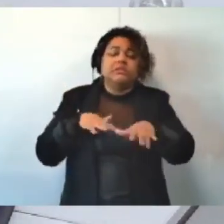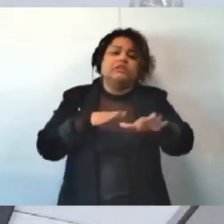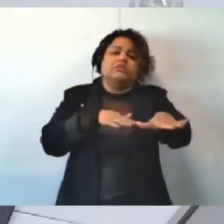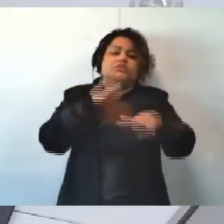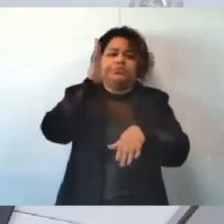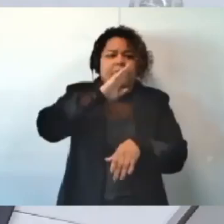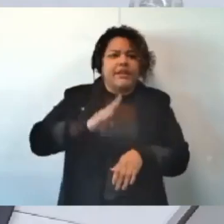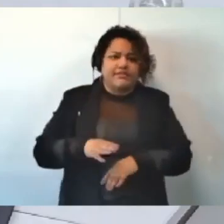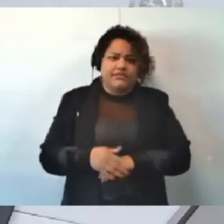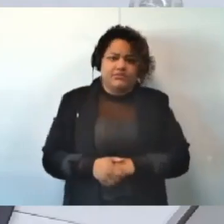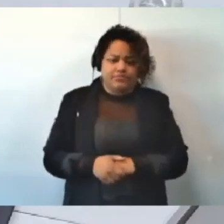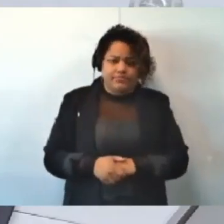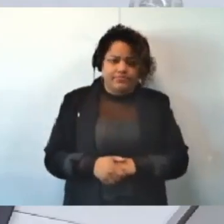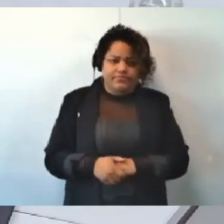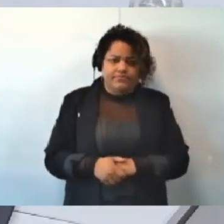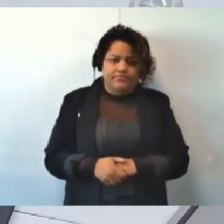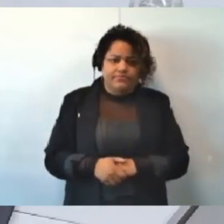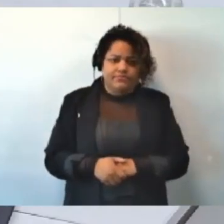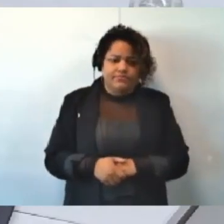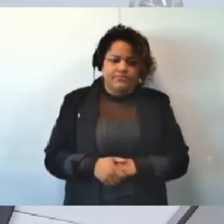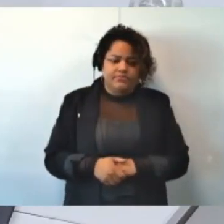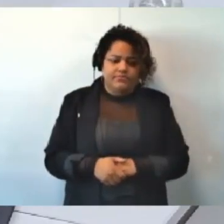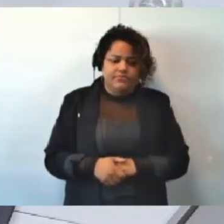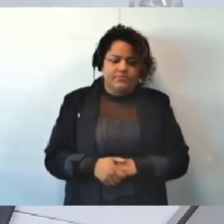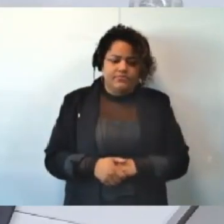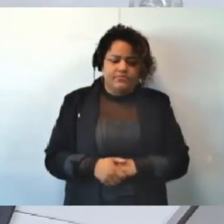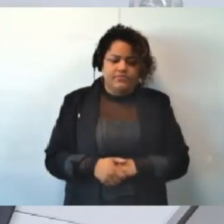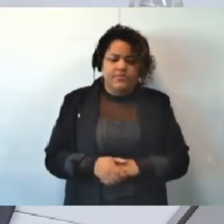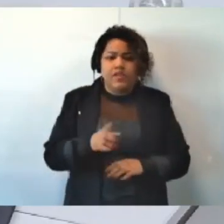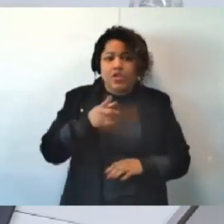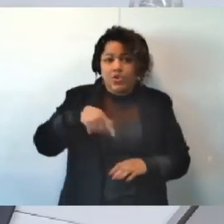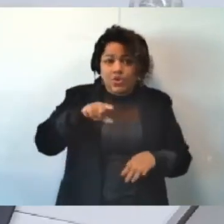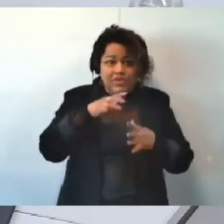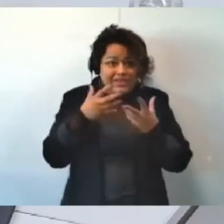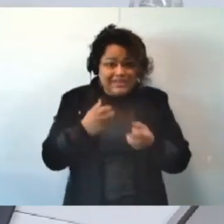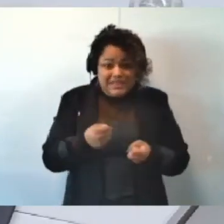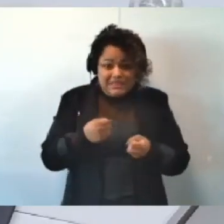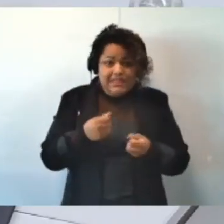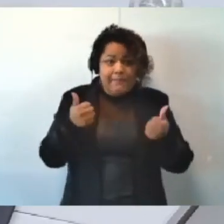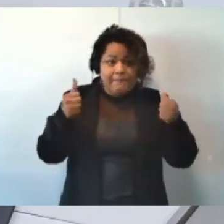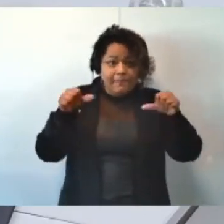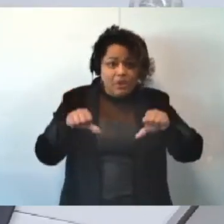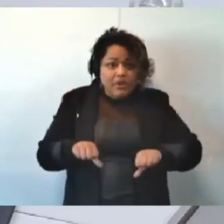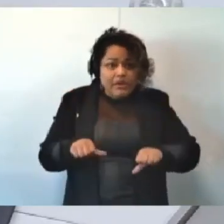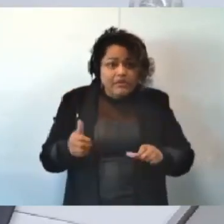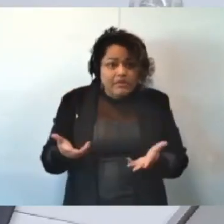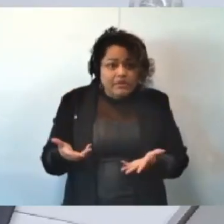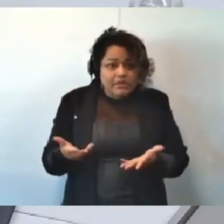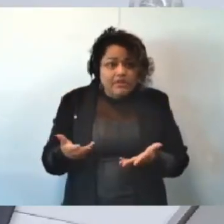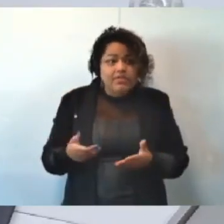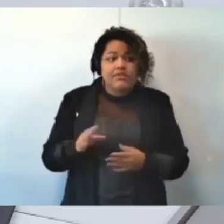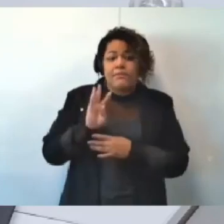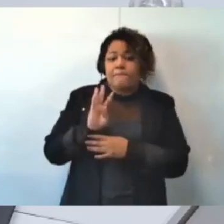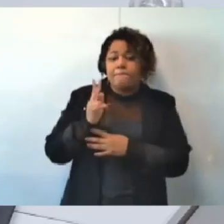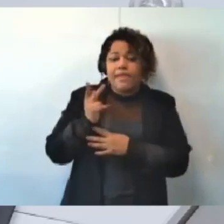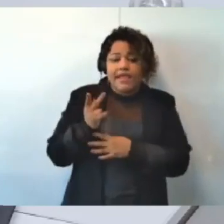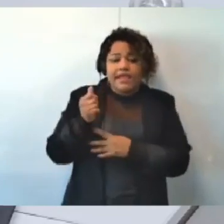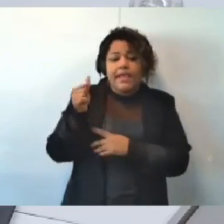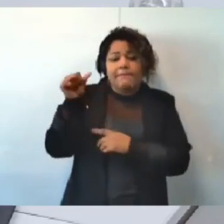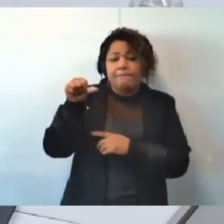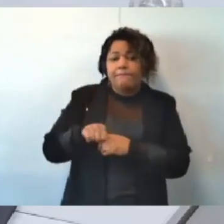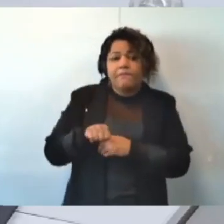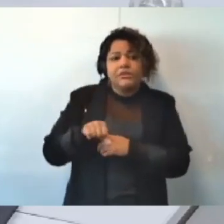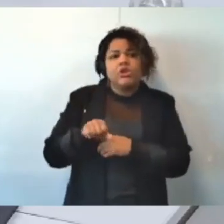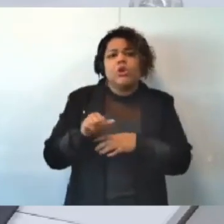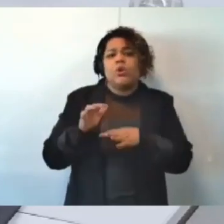Brasil. Não dá para a gente piorar o trânsito de Belo Horizonte. Quando a gente olha, Belo Horizonte é um dos piores trânsitos do Brasil. Se